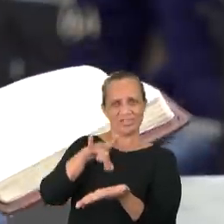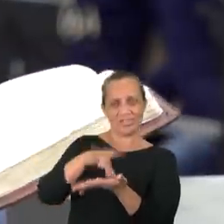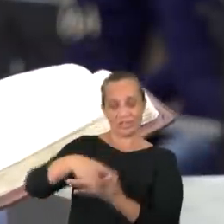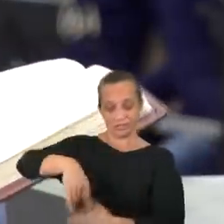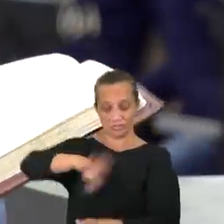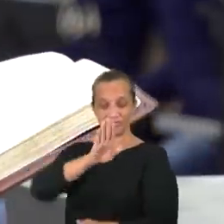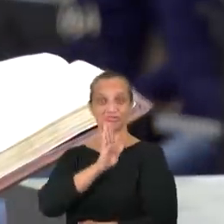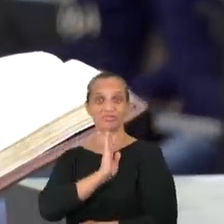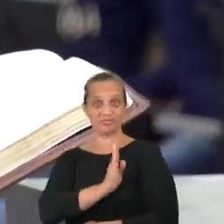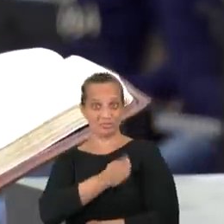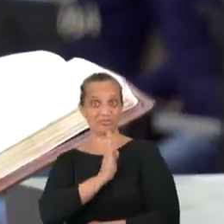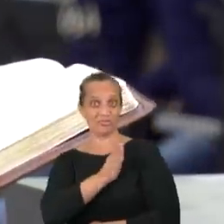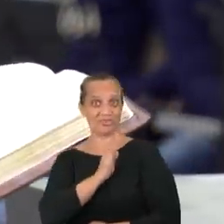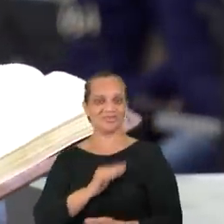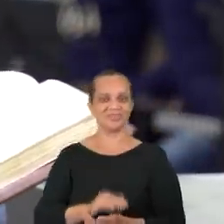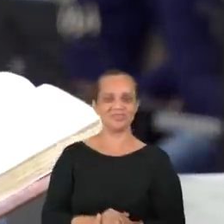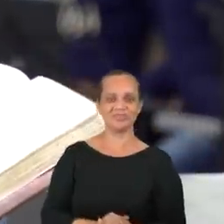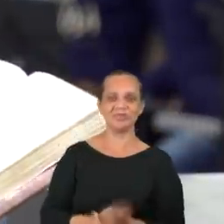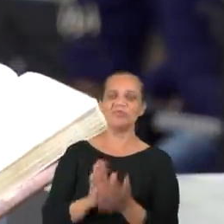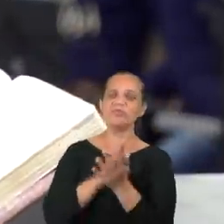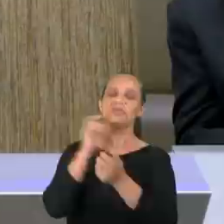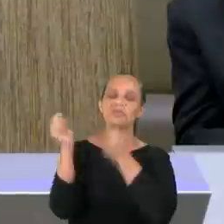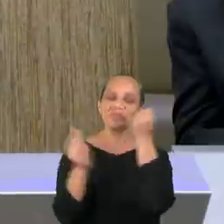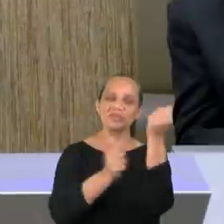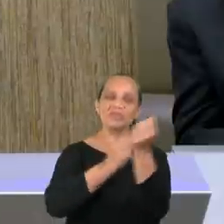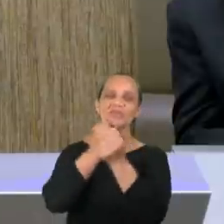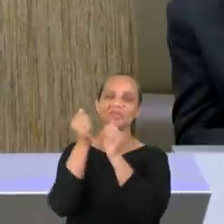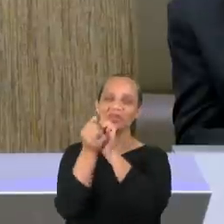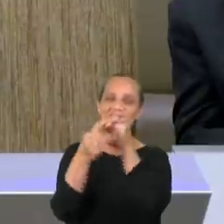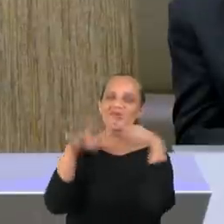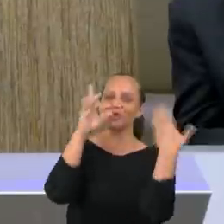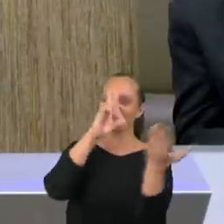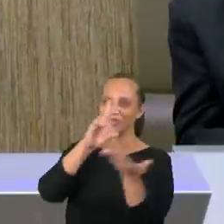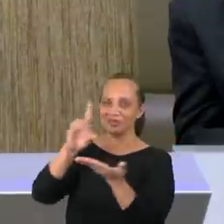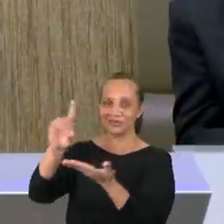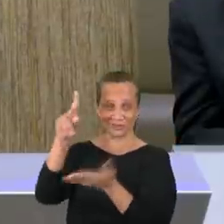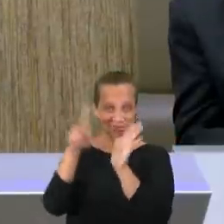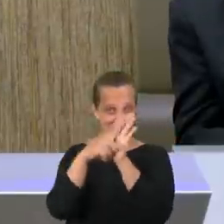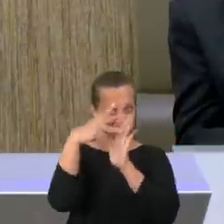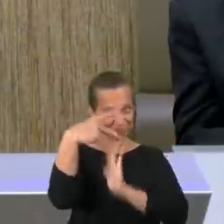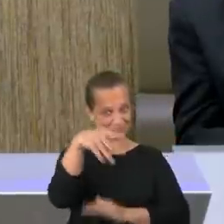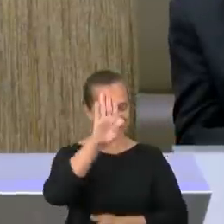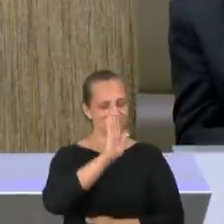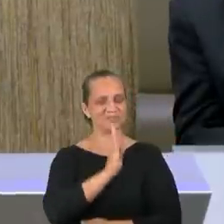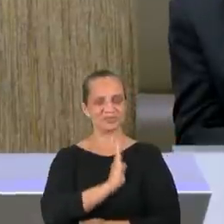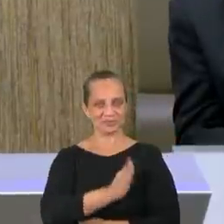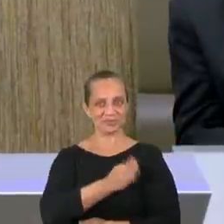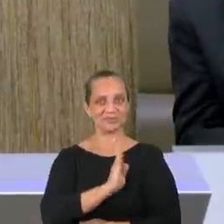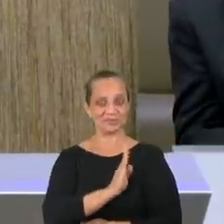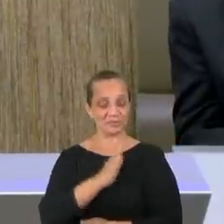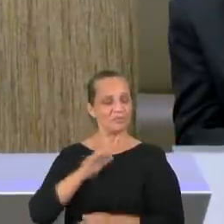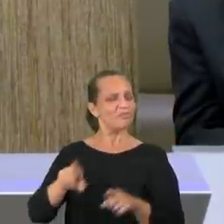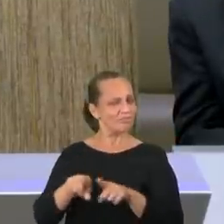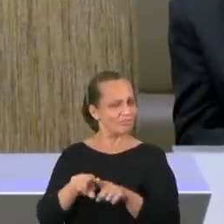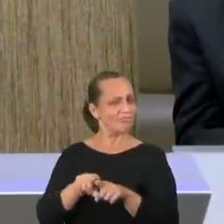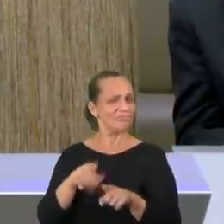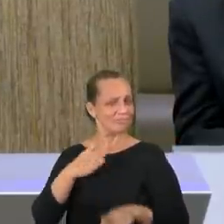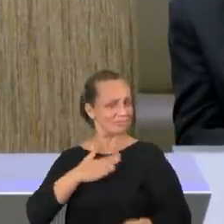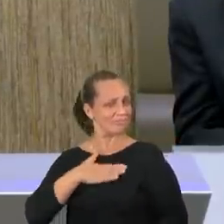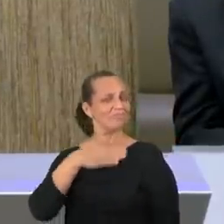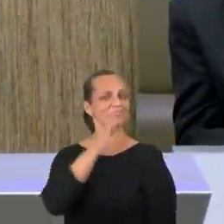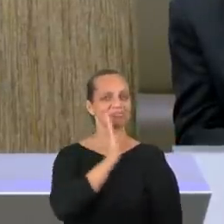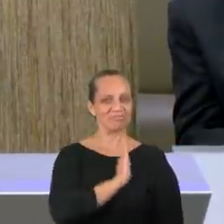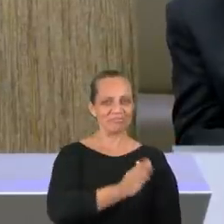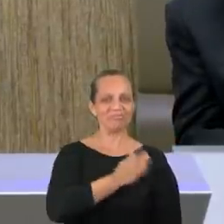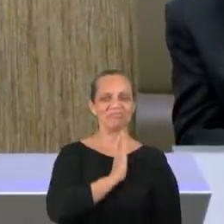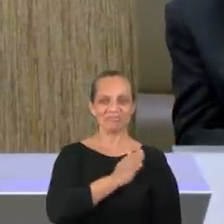sinceridade. Aleluia. Do teu coração, do meu coração.